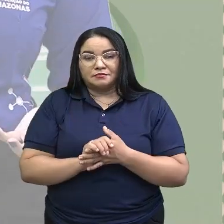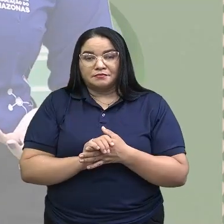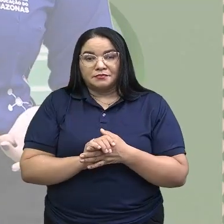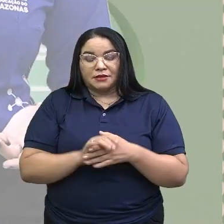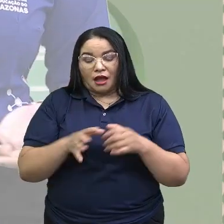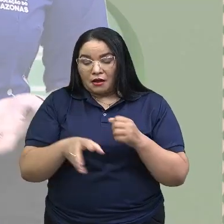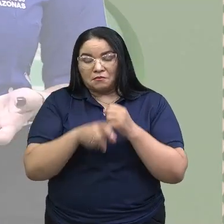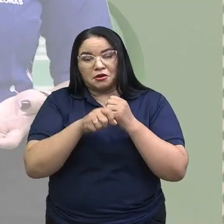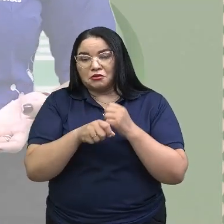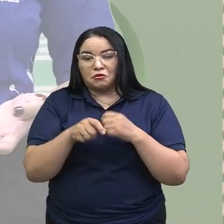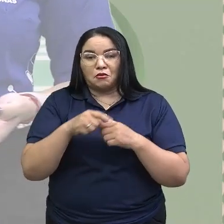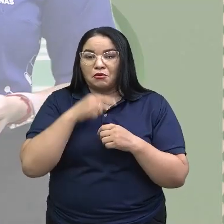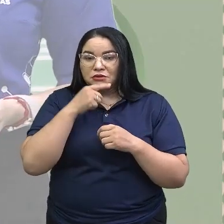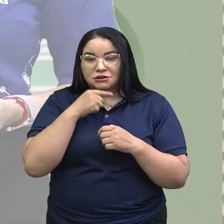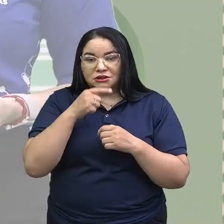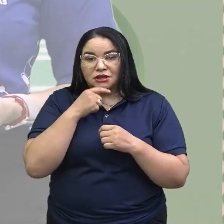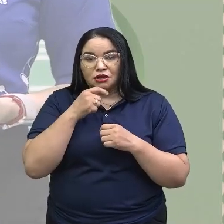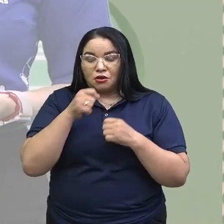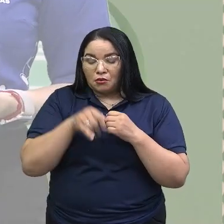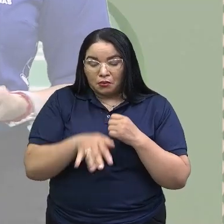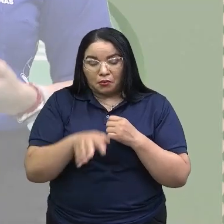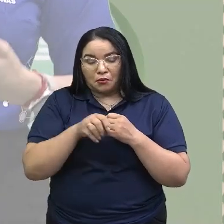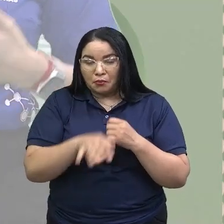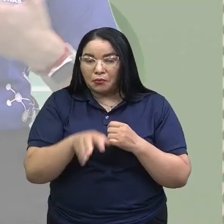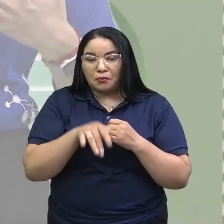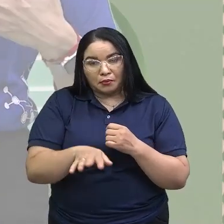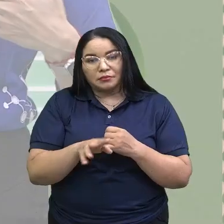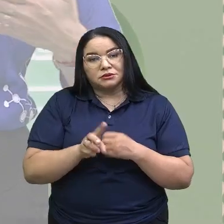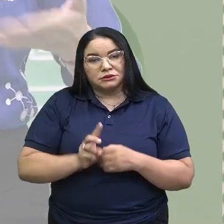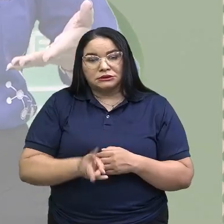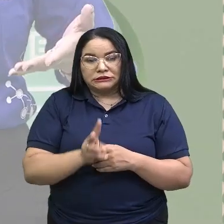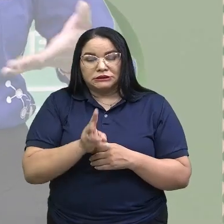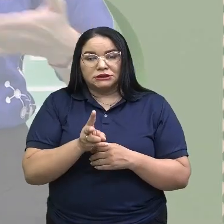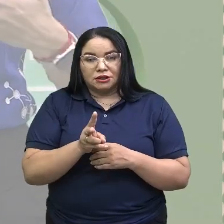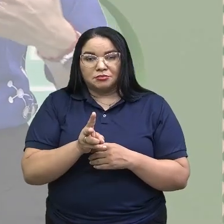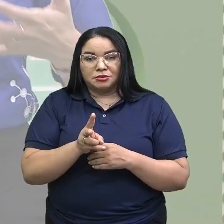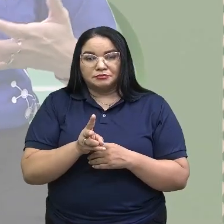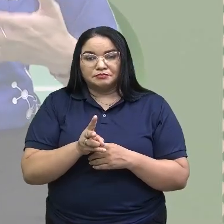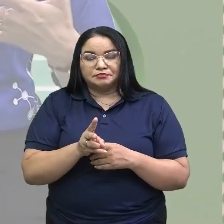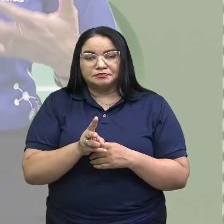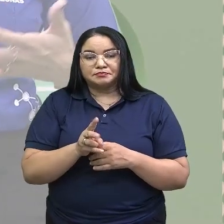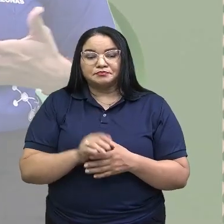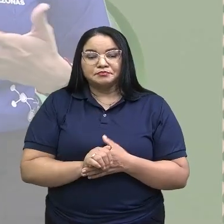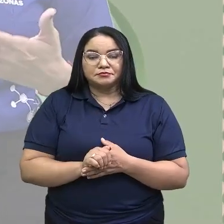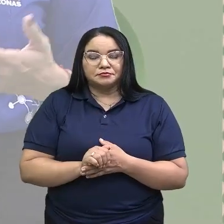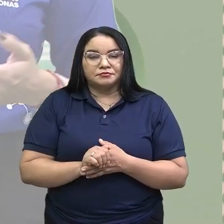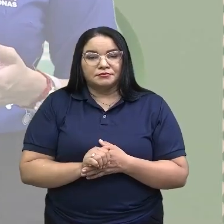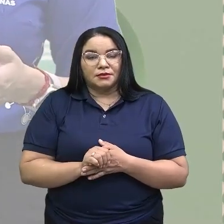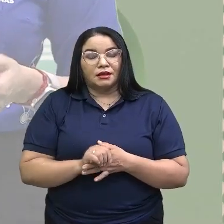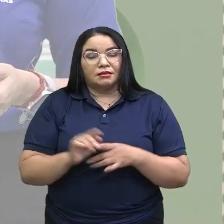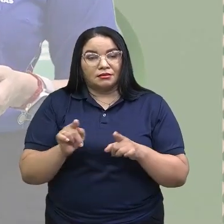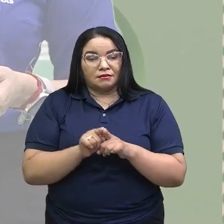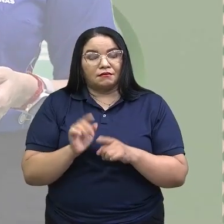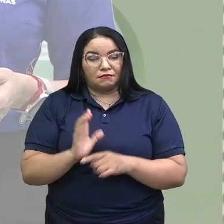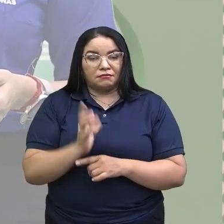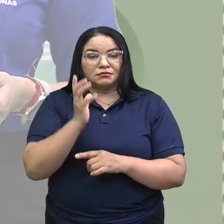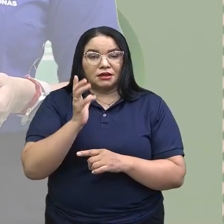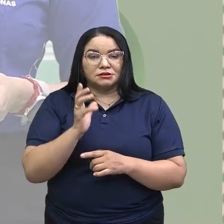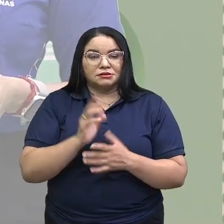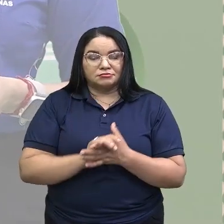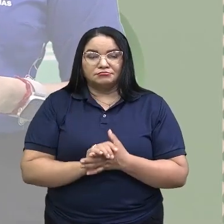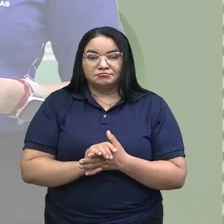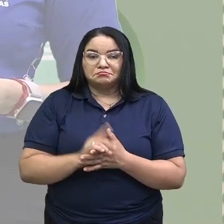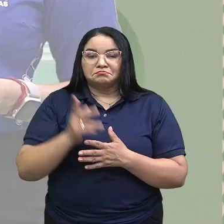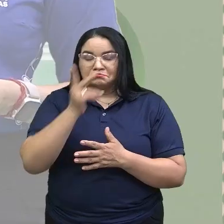de urinar, né? E a fecal são as fezes. Xixi, o cocô aqui, acaba sendo também